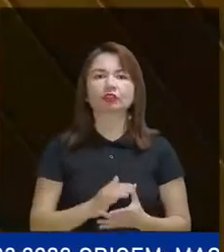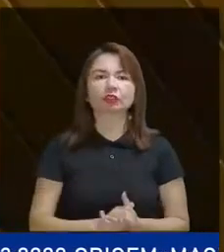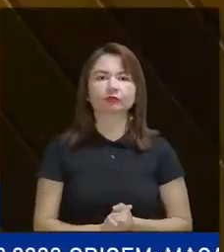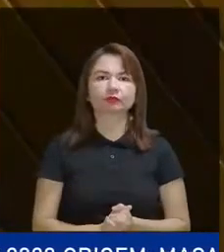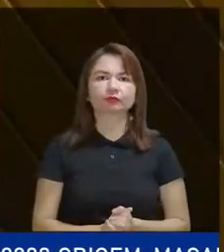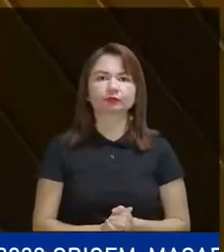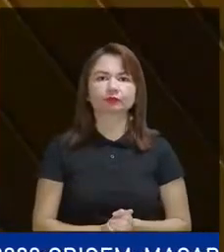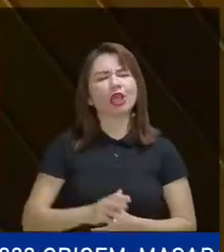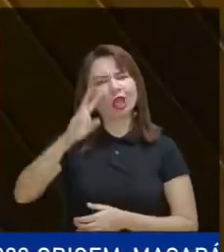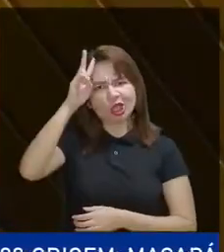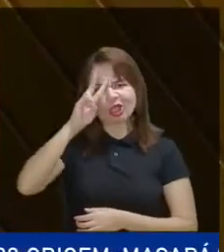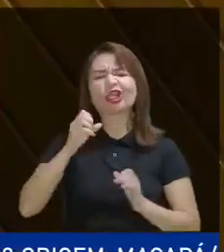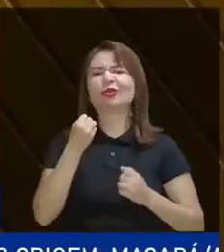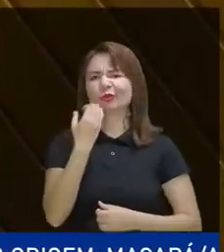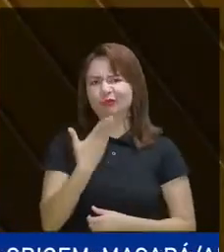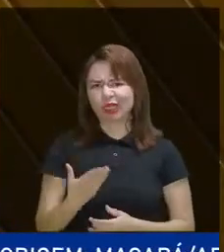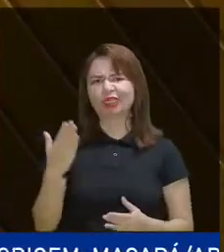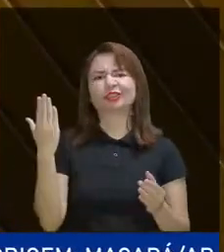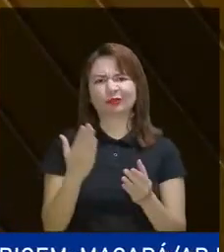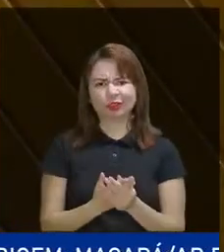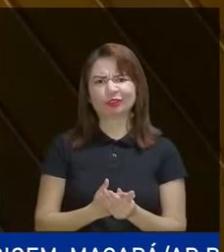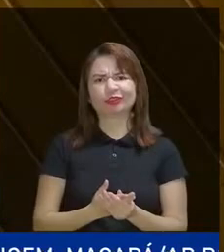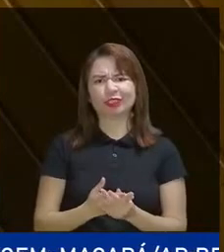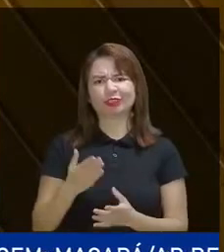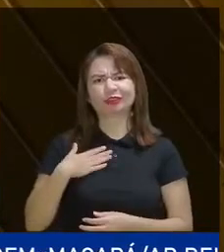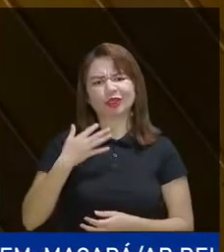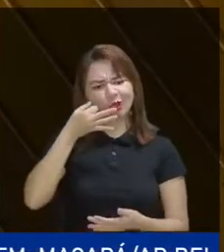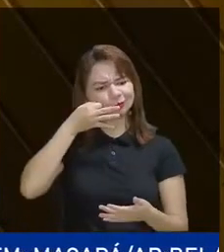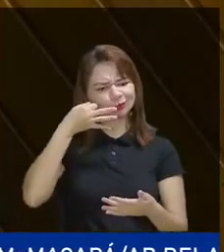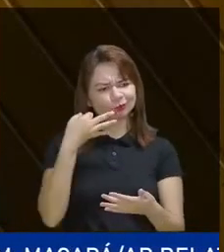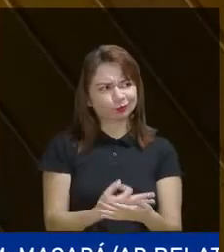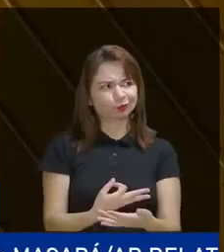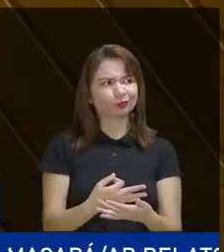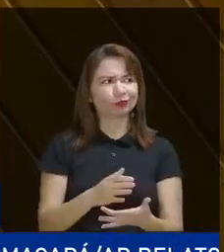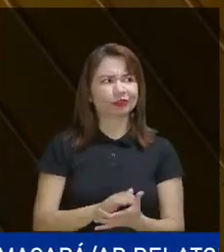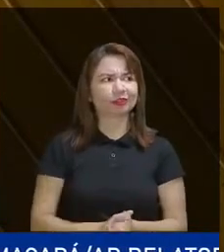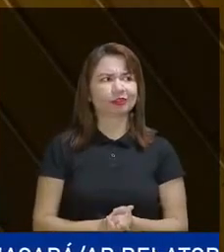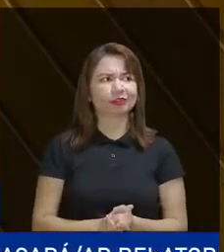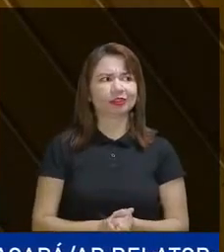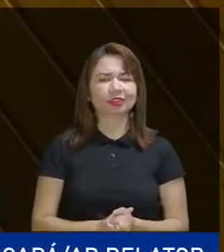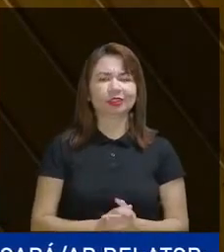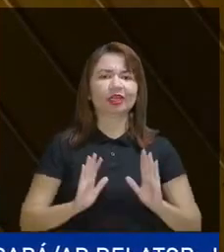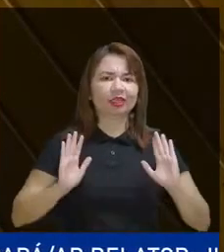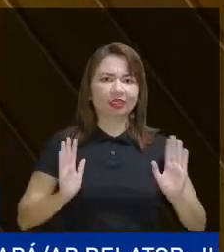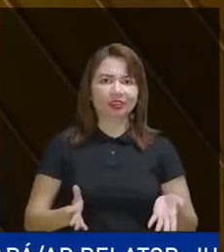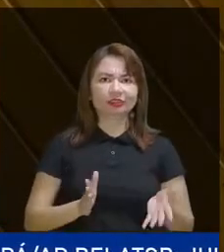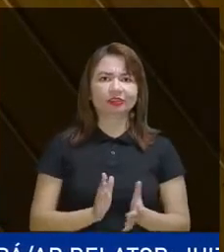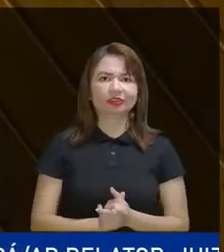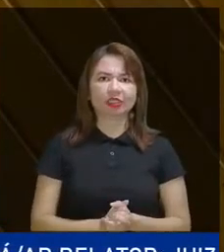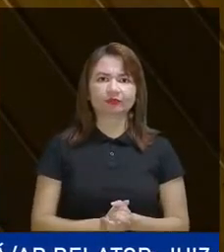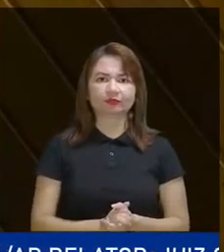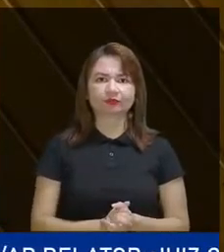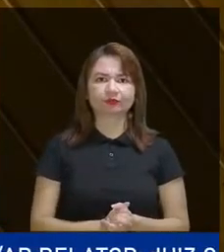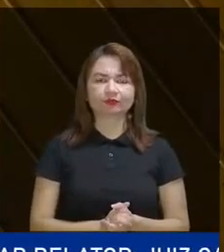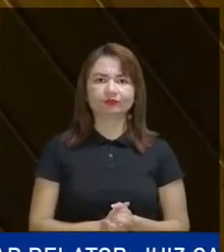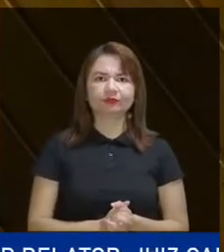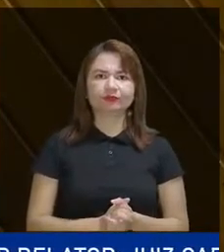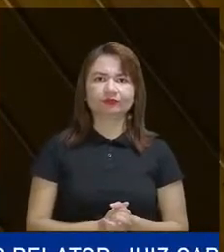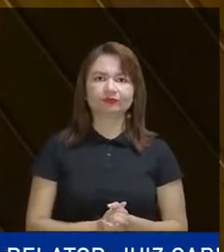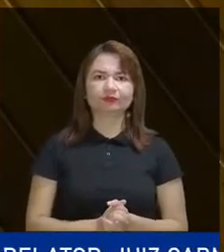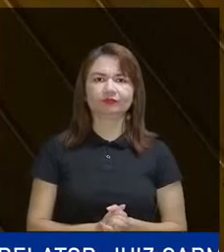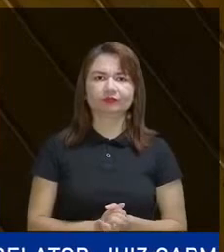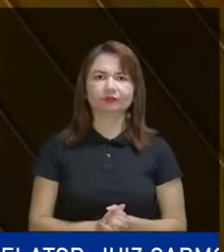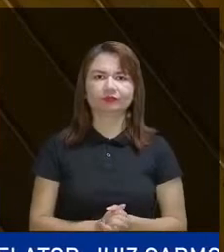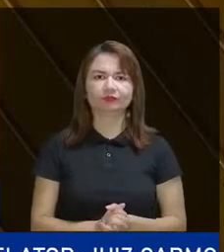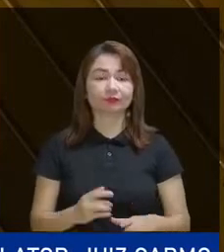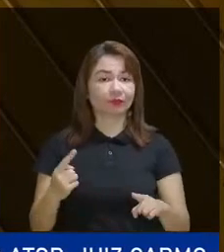Recordo muito bem desse processo, uma vez que eu havia pedido vista dele. E eu imagino que esse equívoco da ementa,